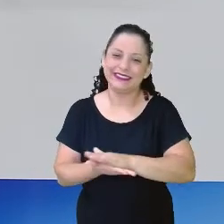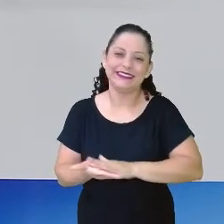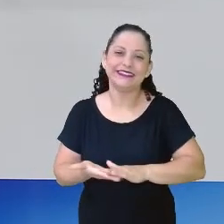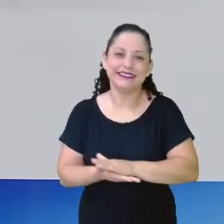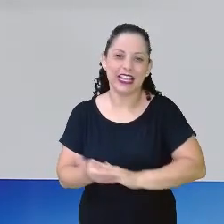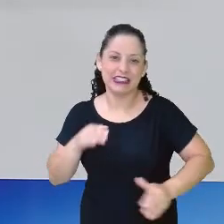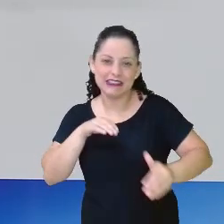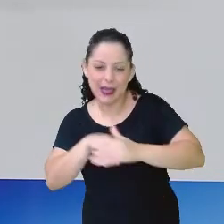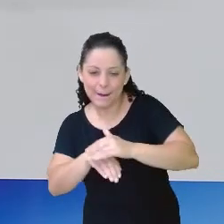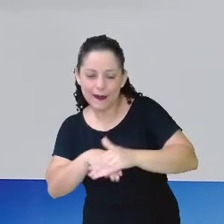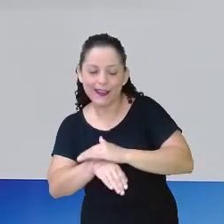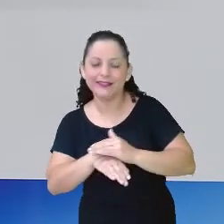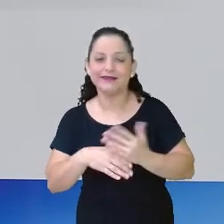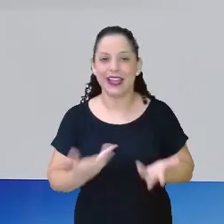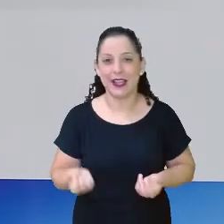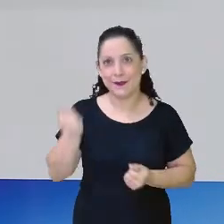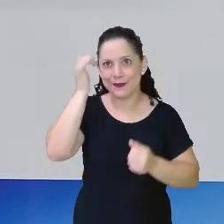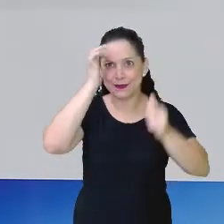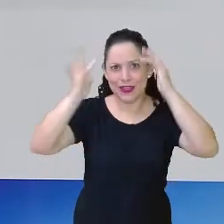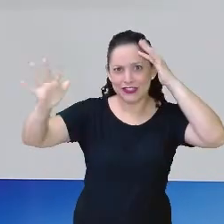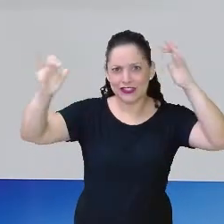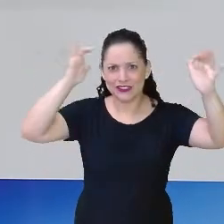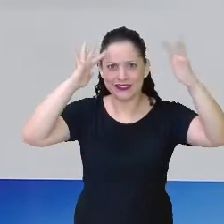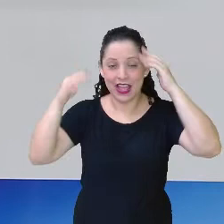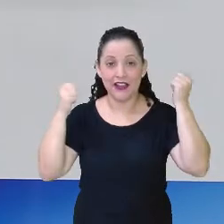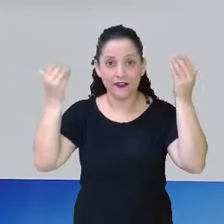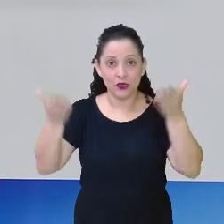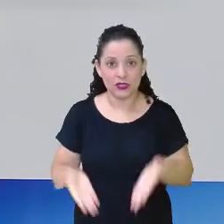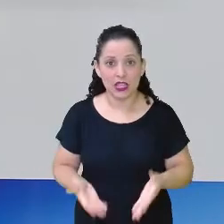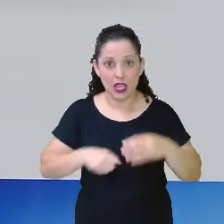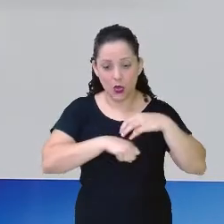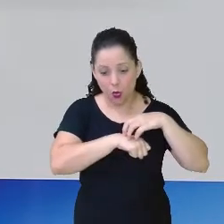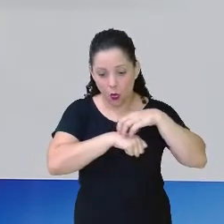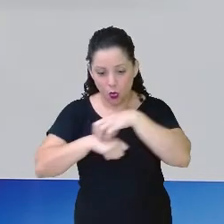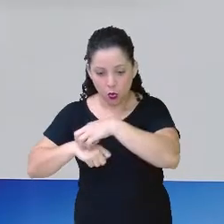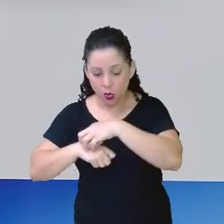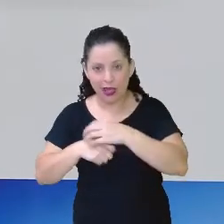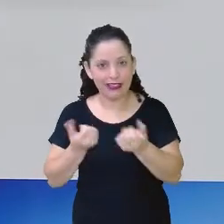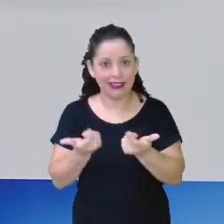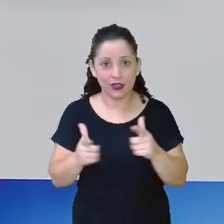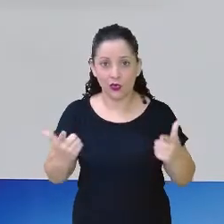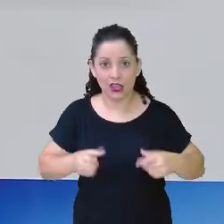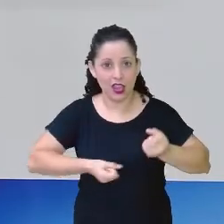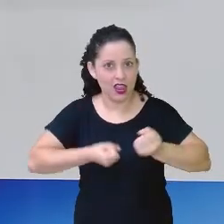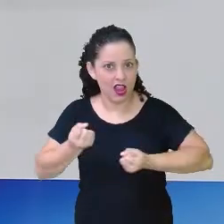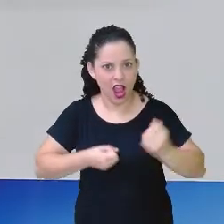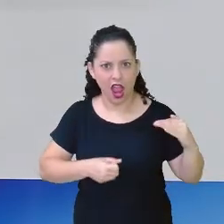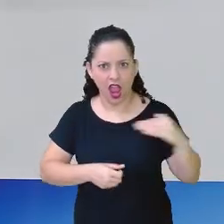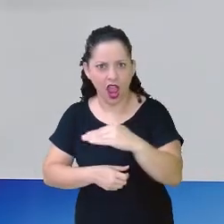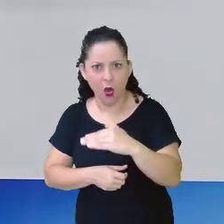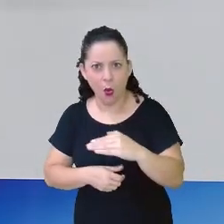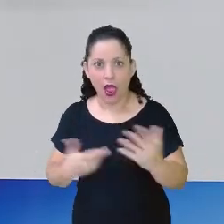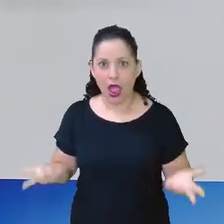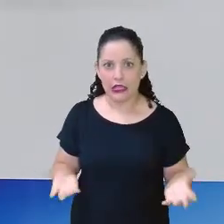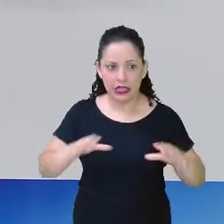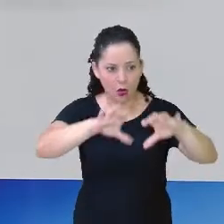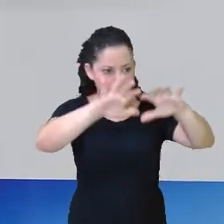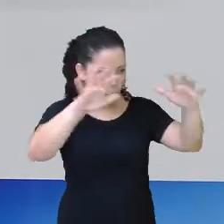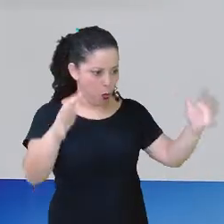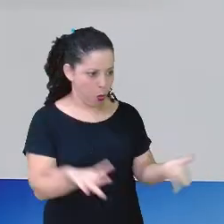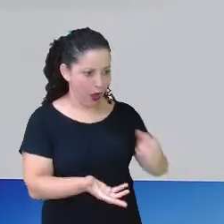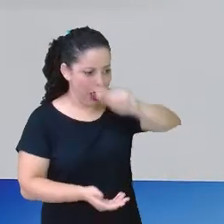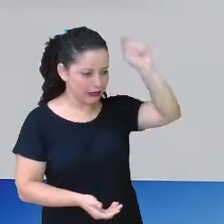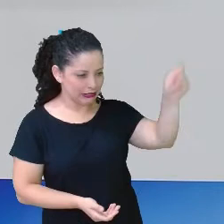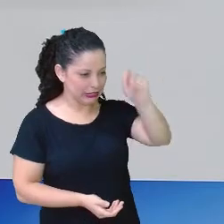com sapato. Imagina você que está sem transporte, sem carro, e pegar ali uma abóbora e transformar numa carruagem.